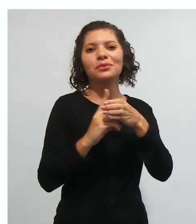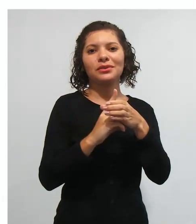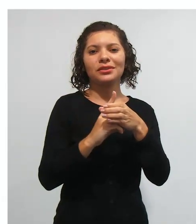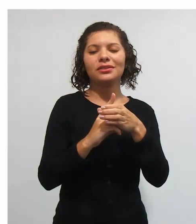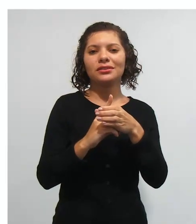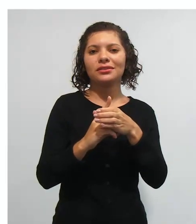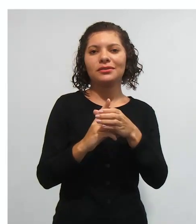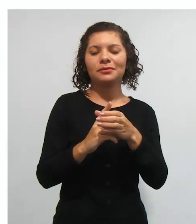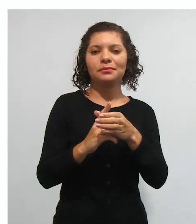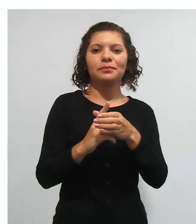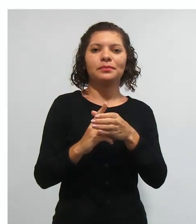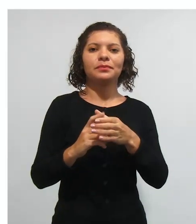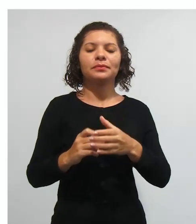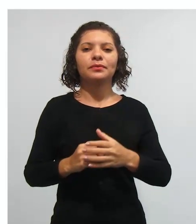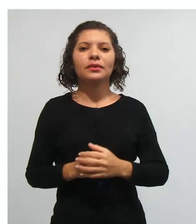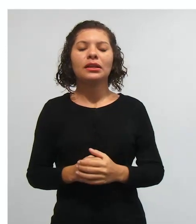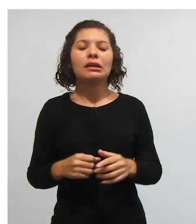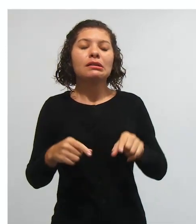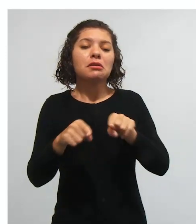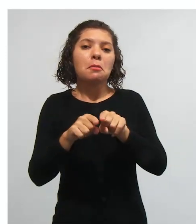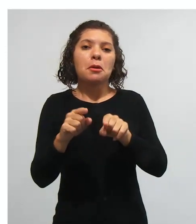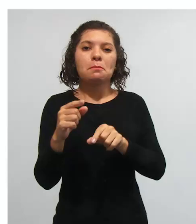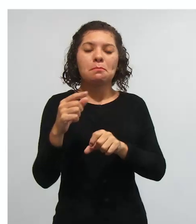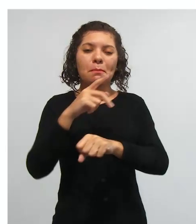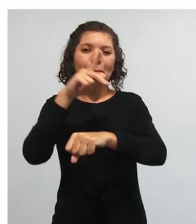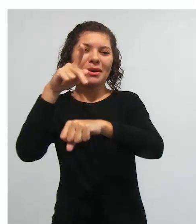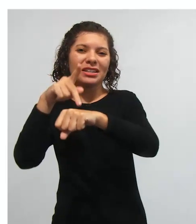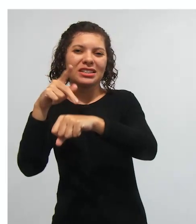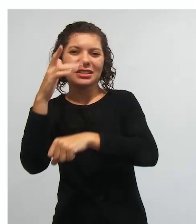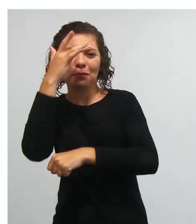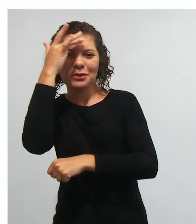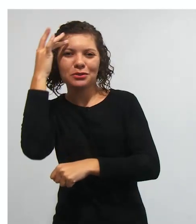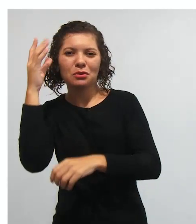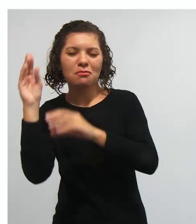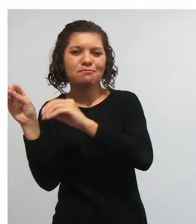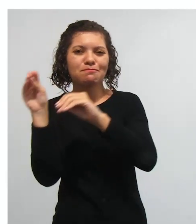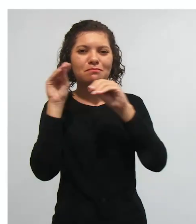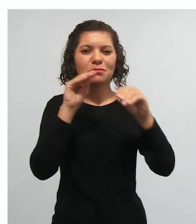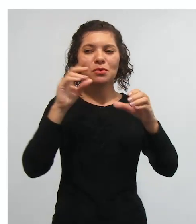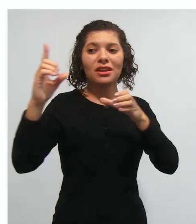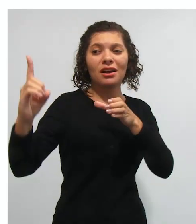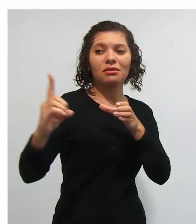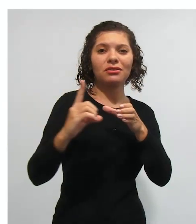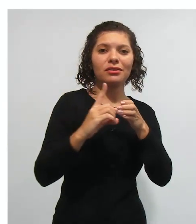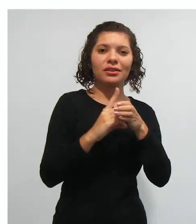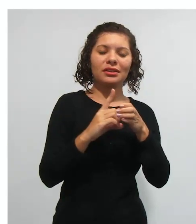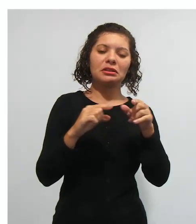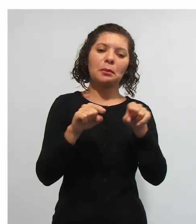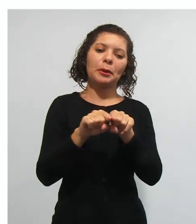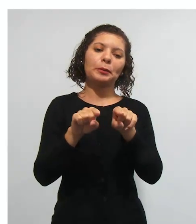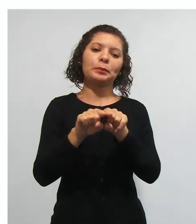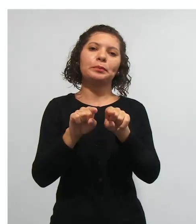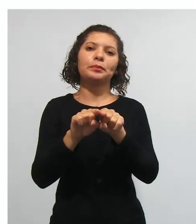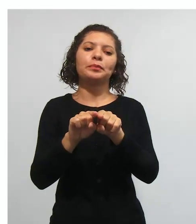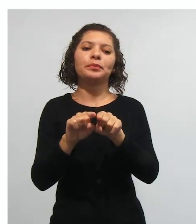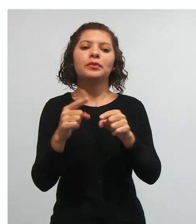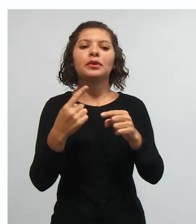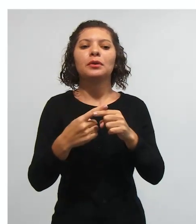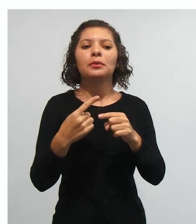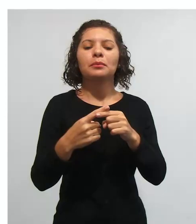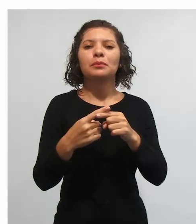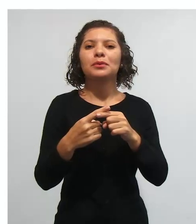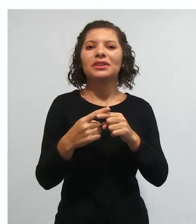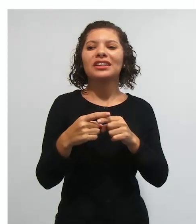acolher o outro como o outro o estrangeiro como estrangeiro acolher outrem pois em sua